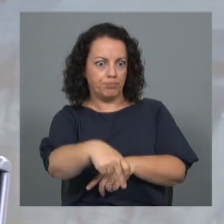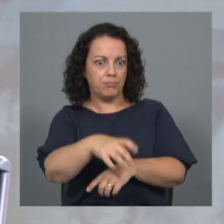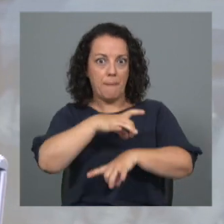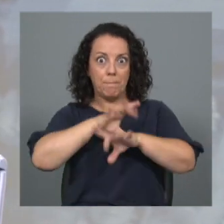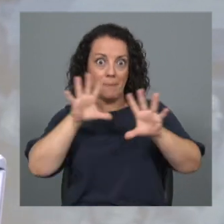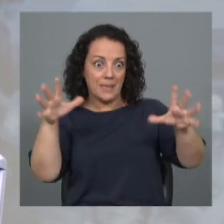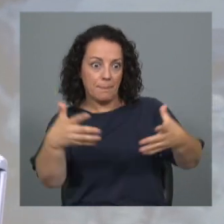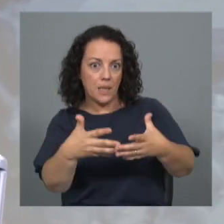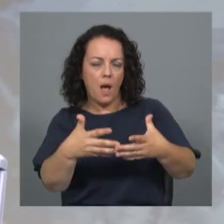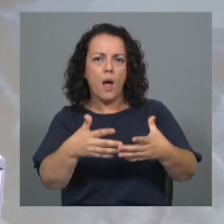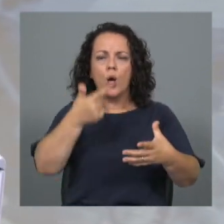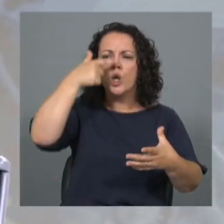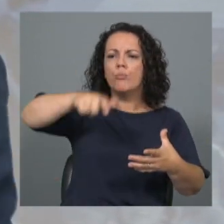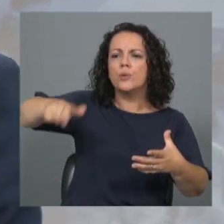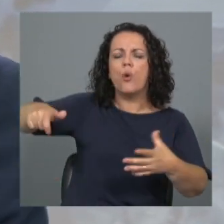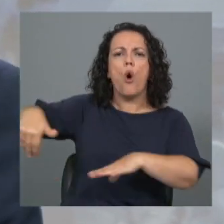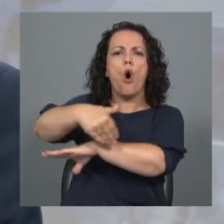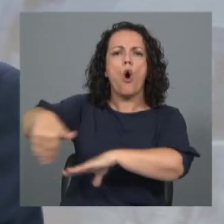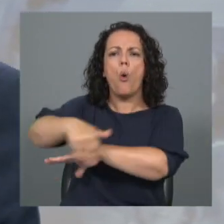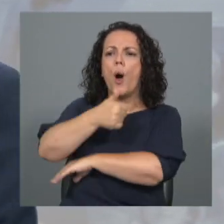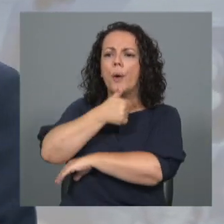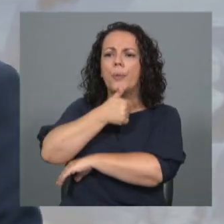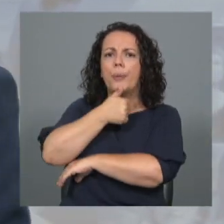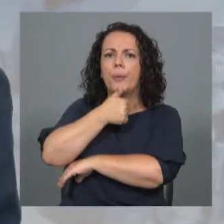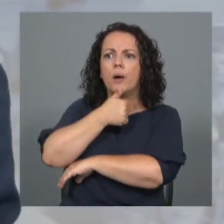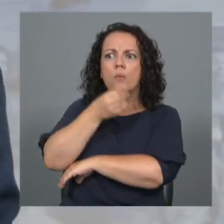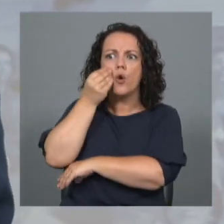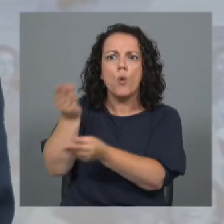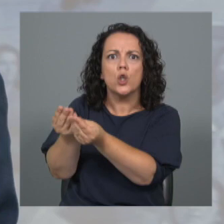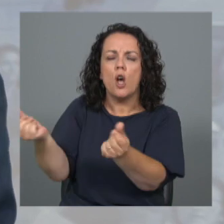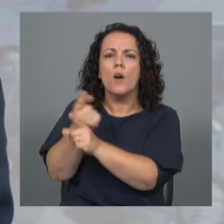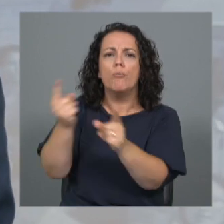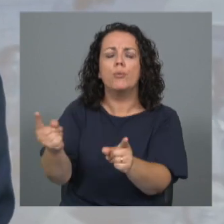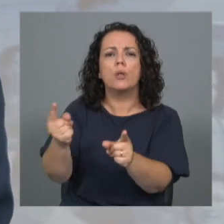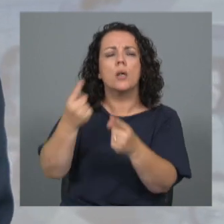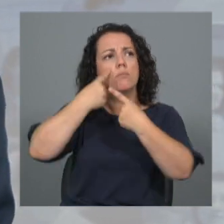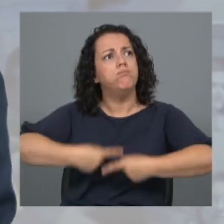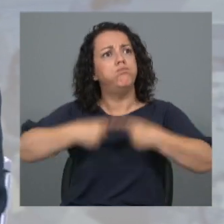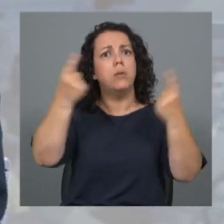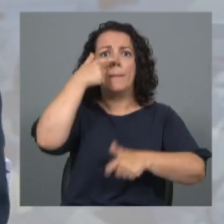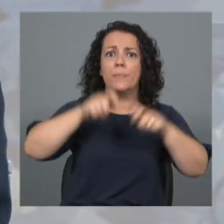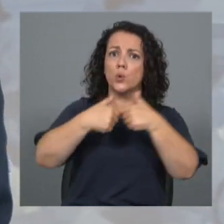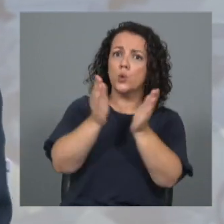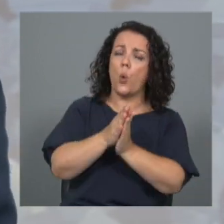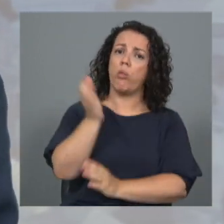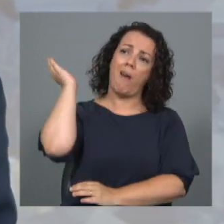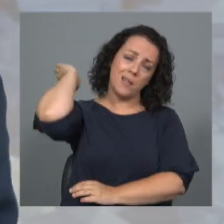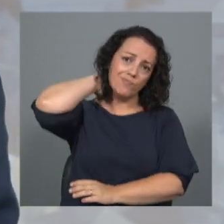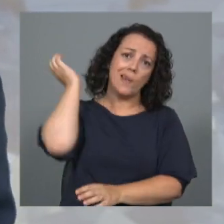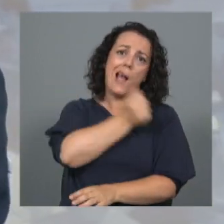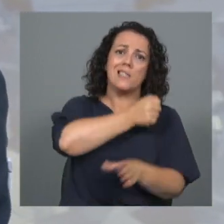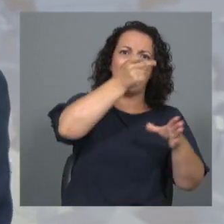a pessoas em situação de sem-abrigo quando estamos a dizer às outras pessoas que têm que ficar em casa. Este foi a nossa grande pergunta